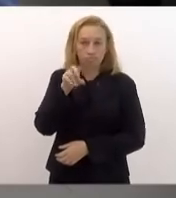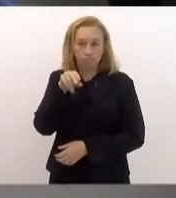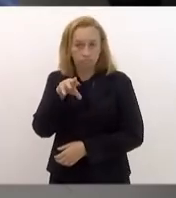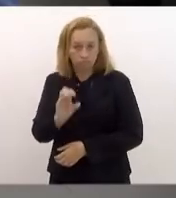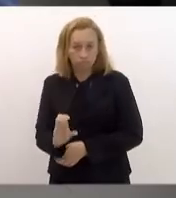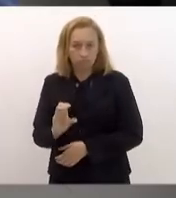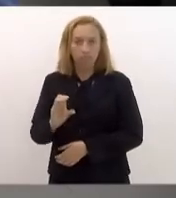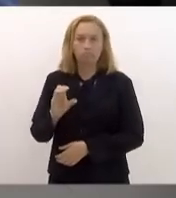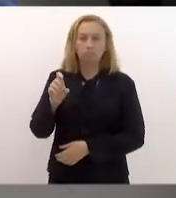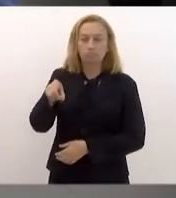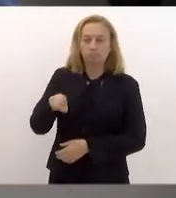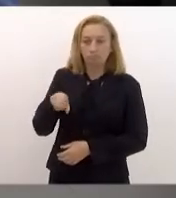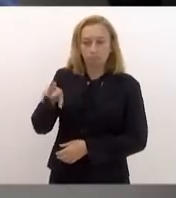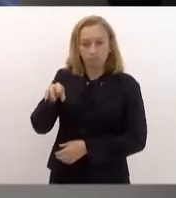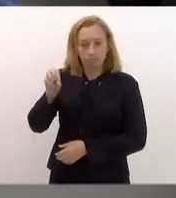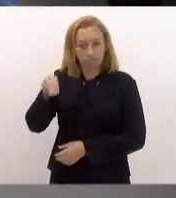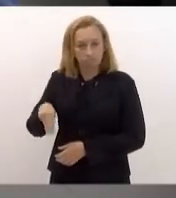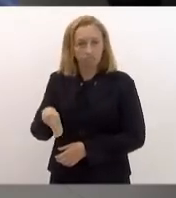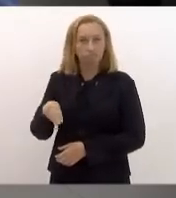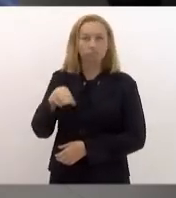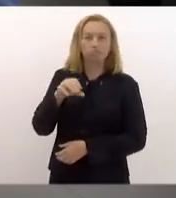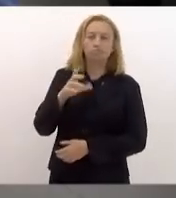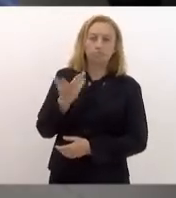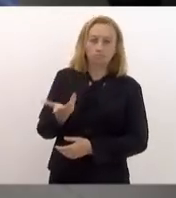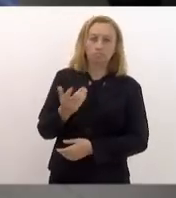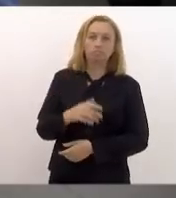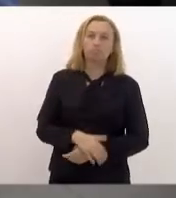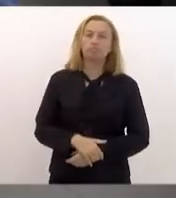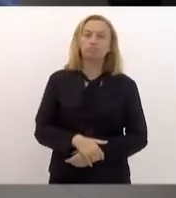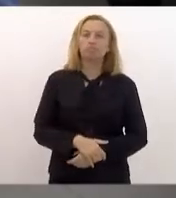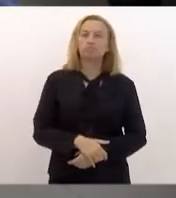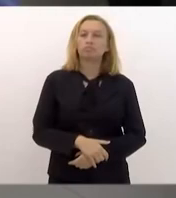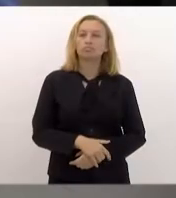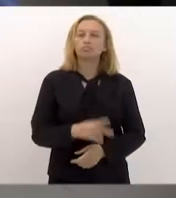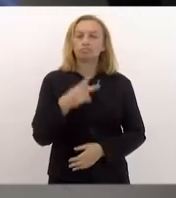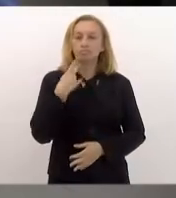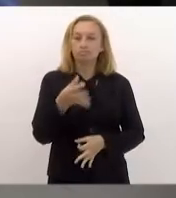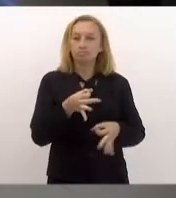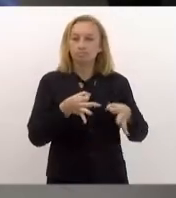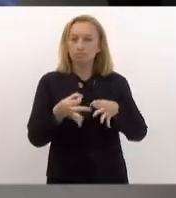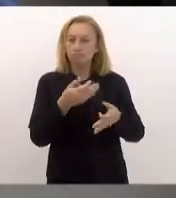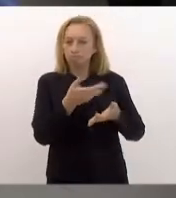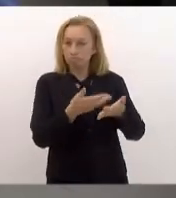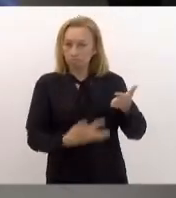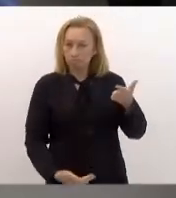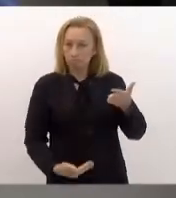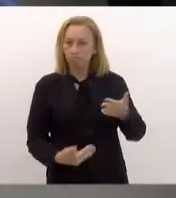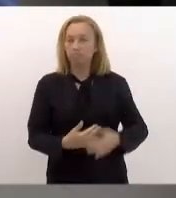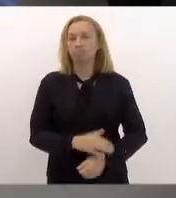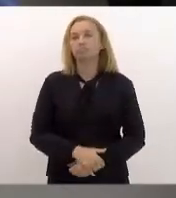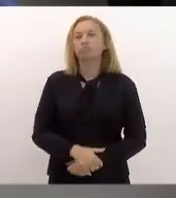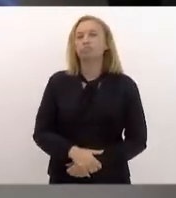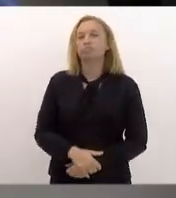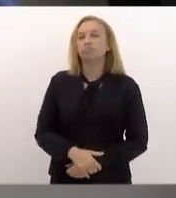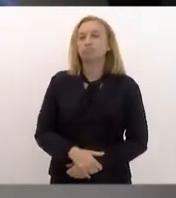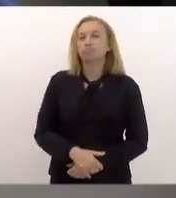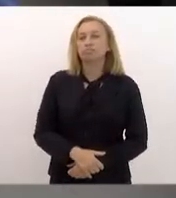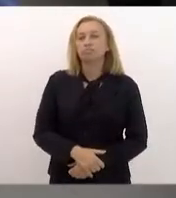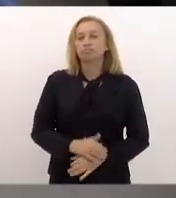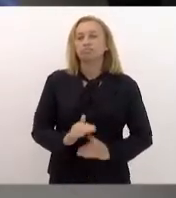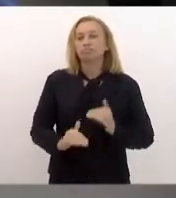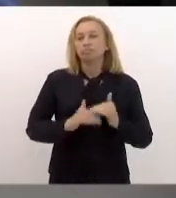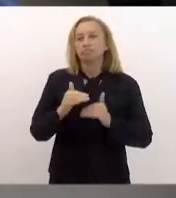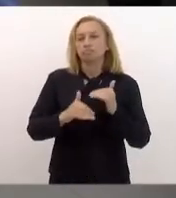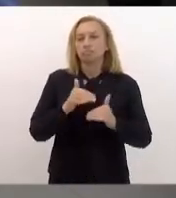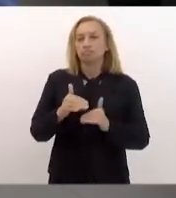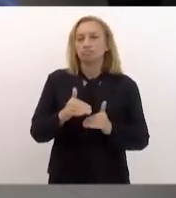tem Itaguaí, Santa Cruz, estão mencionados aqui no plano. Então, essa, na hora de fazer um